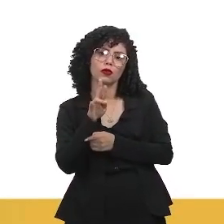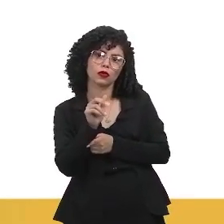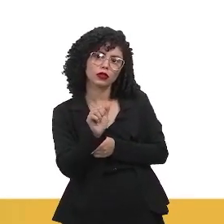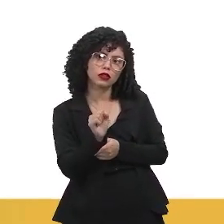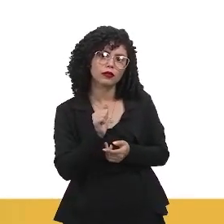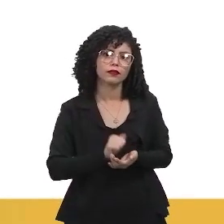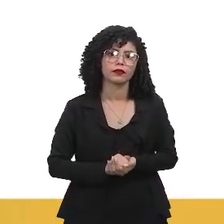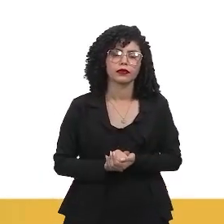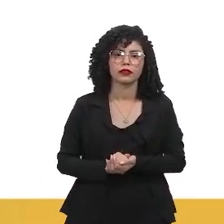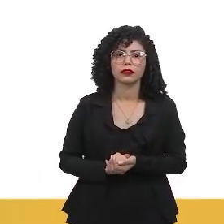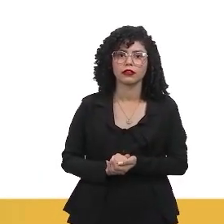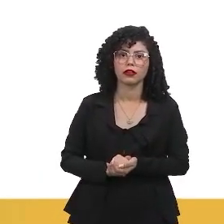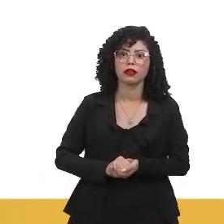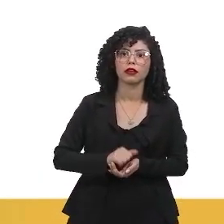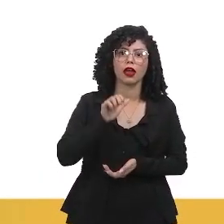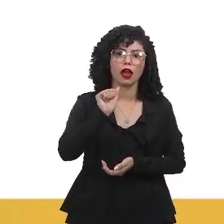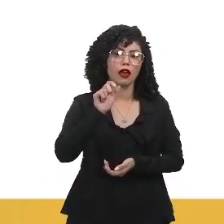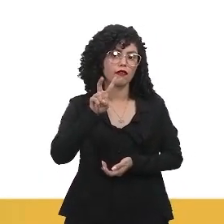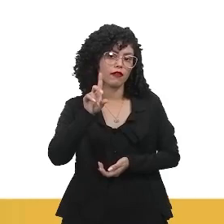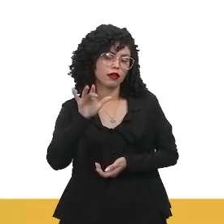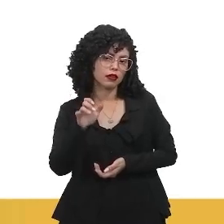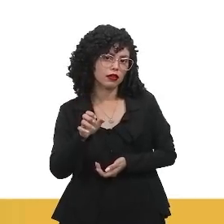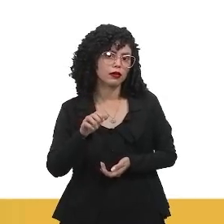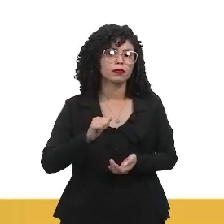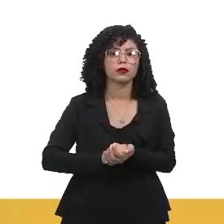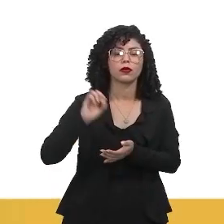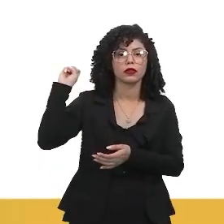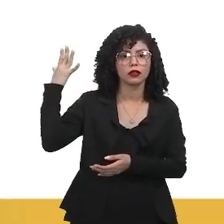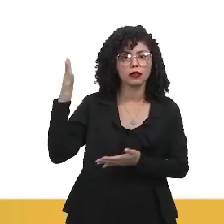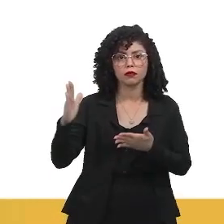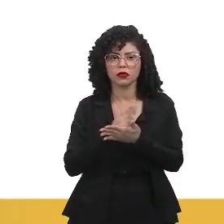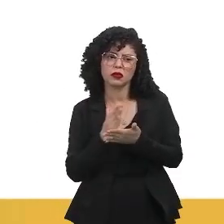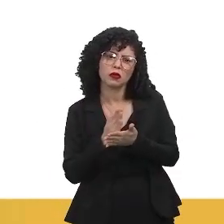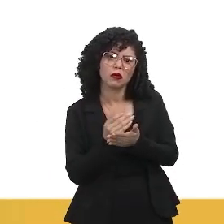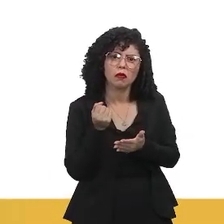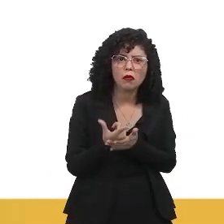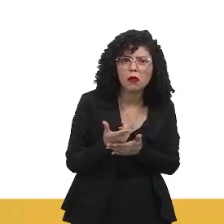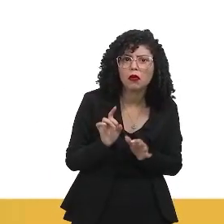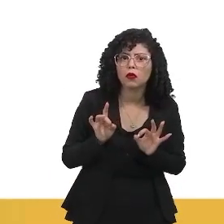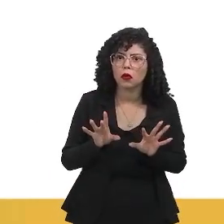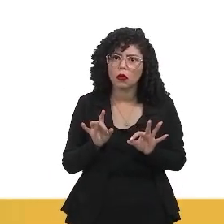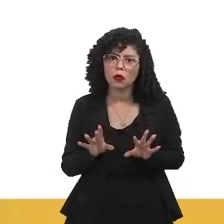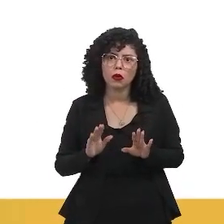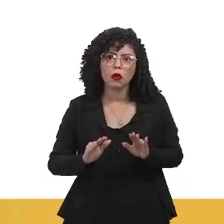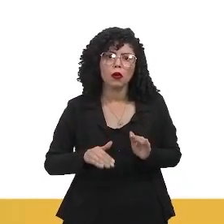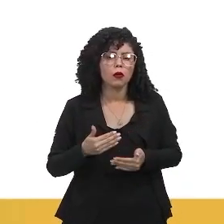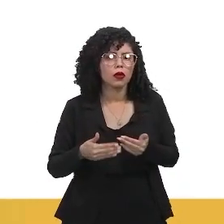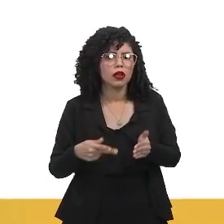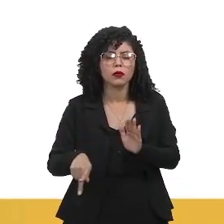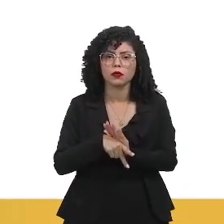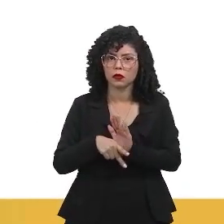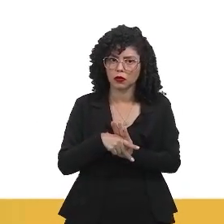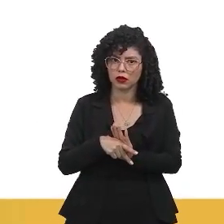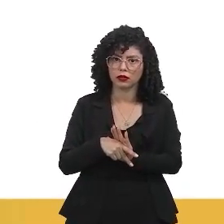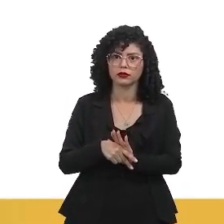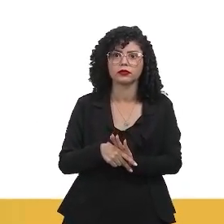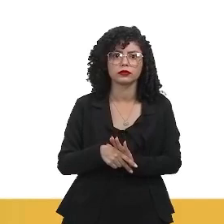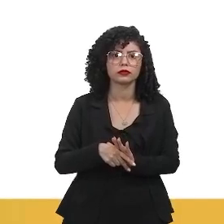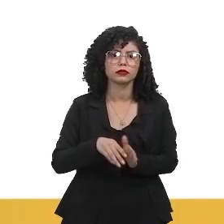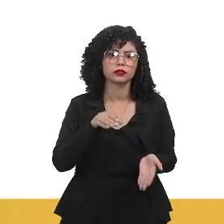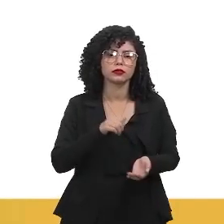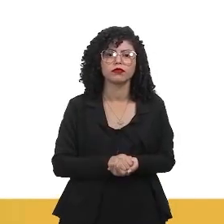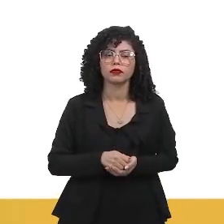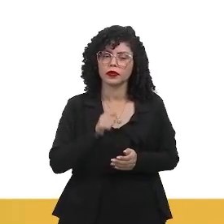Vale, que foi a empresa responsável por esse incidente, pagou algumas multas, está sofrendo processo, só que o processo relativo às